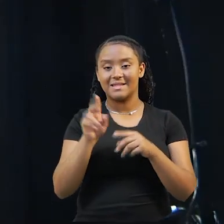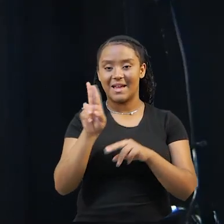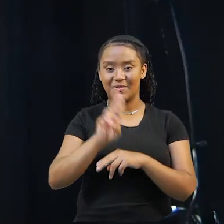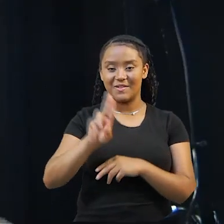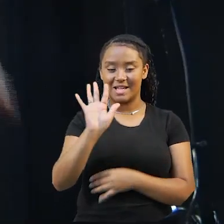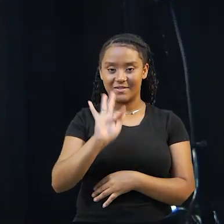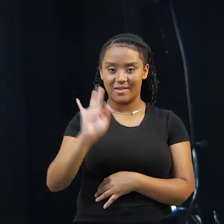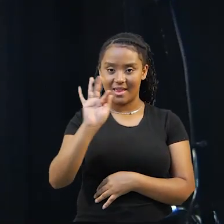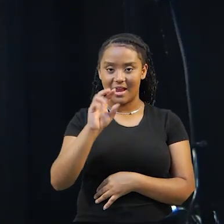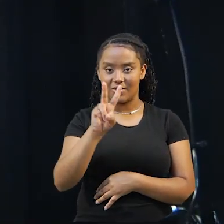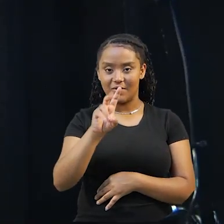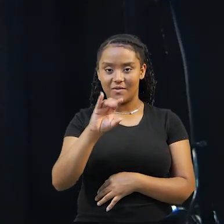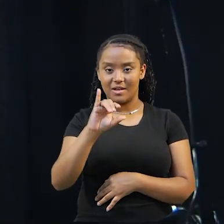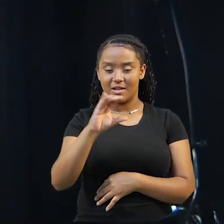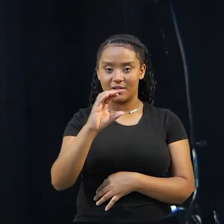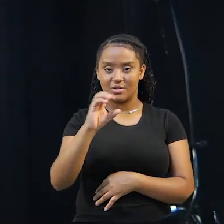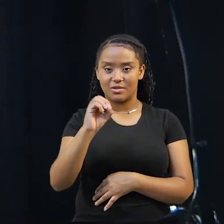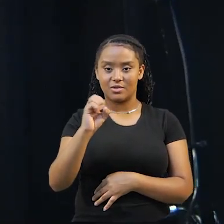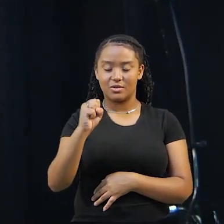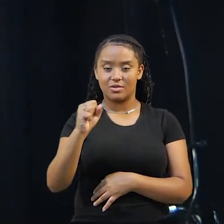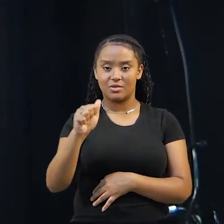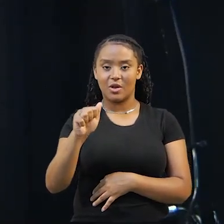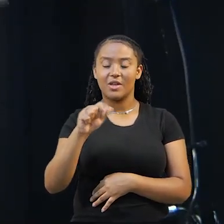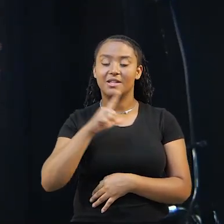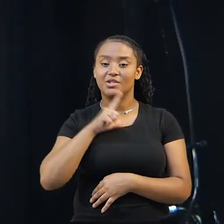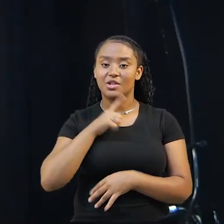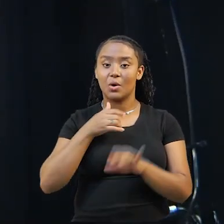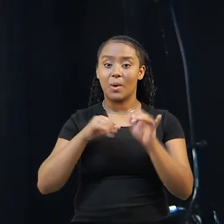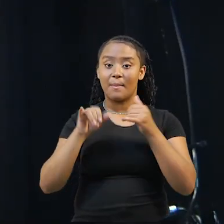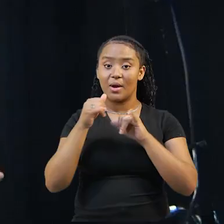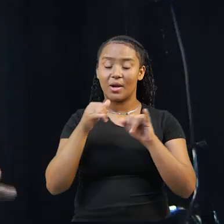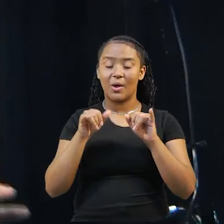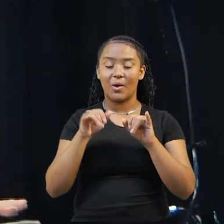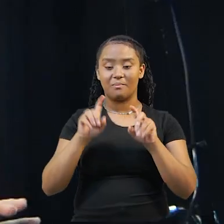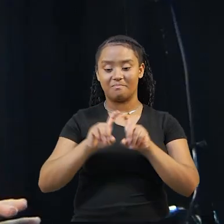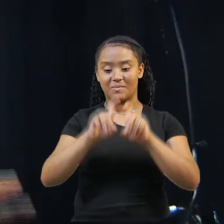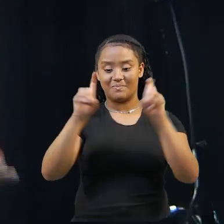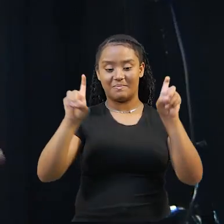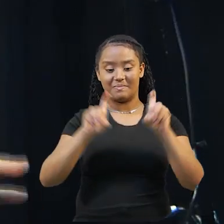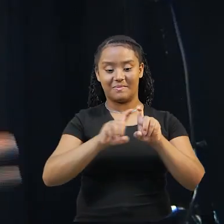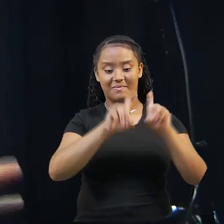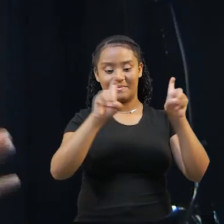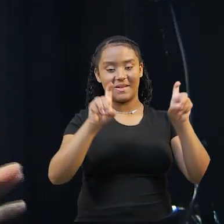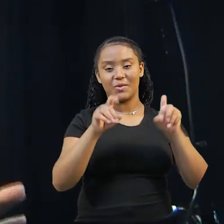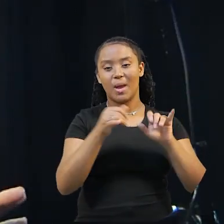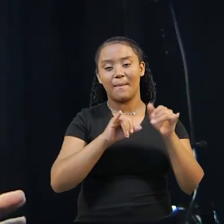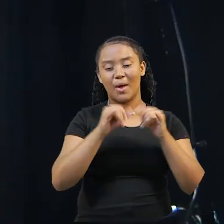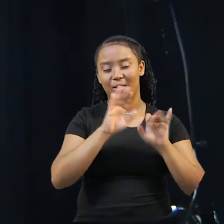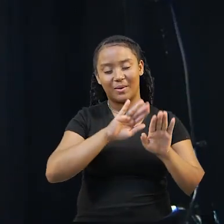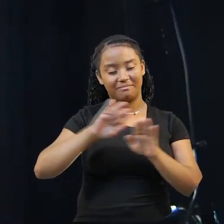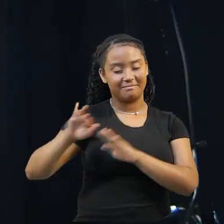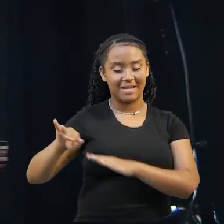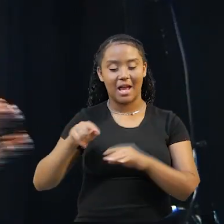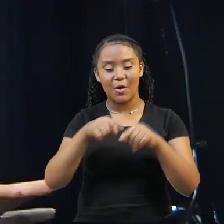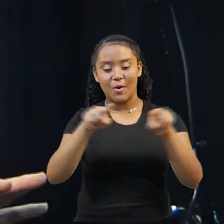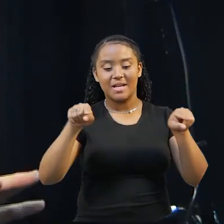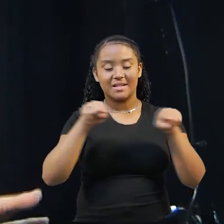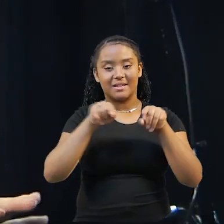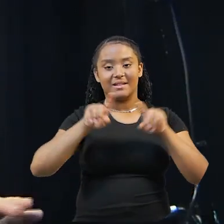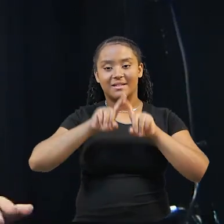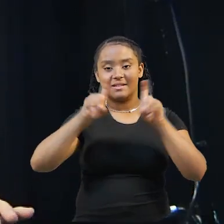Viçosa eles tinham um laboratório de computação que ficava disponível para os alunos fazerem trabalho. Aí o uso principal era para